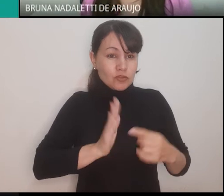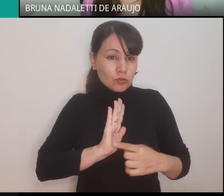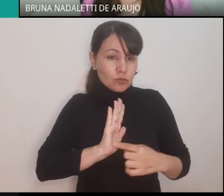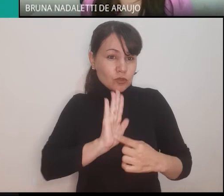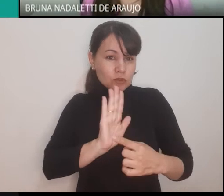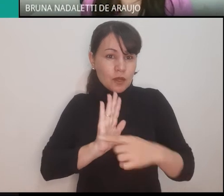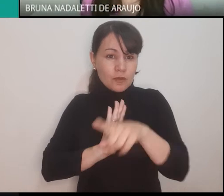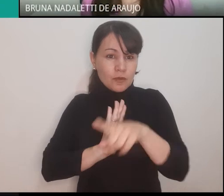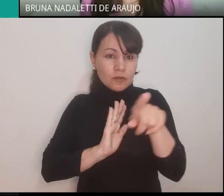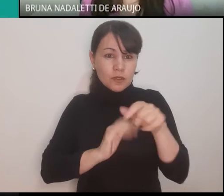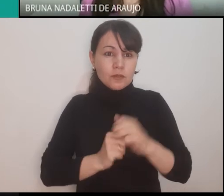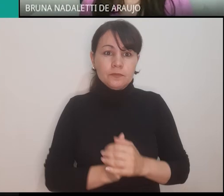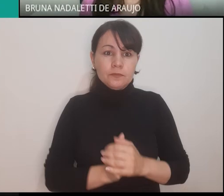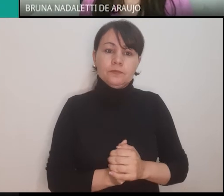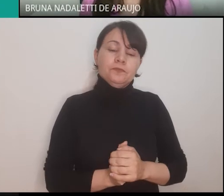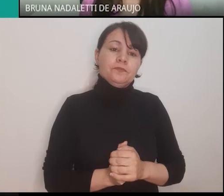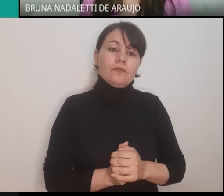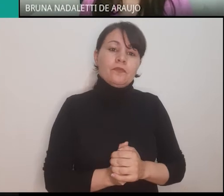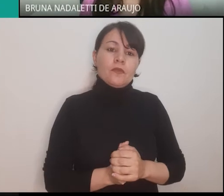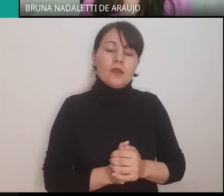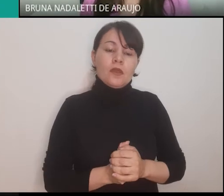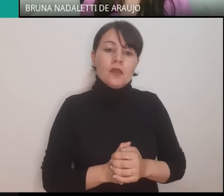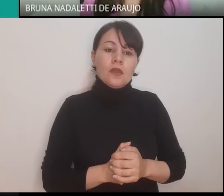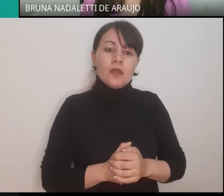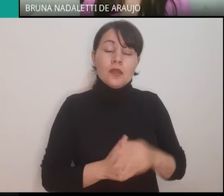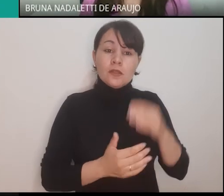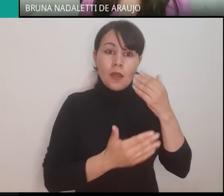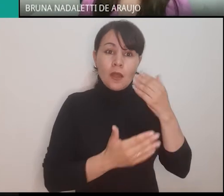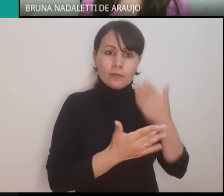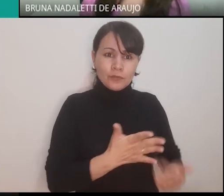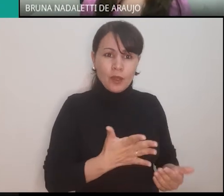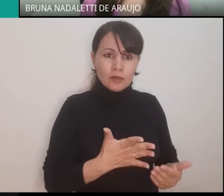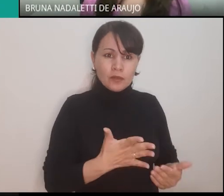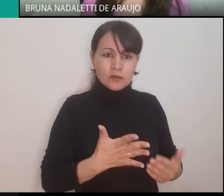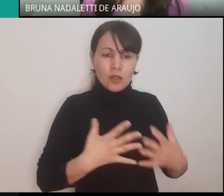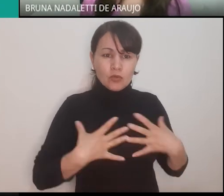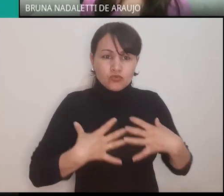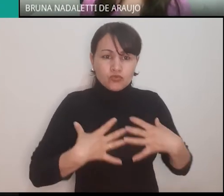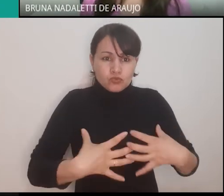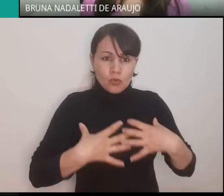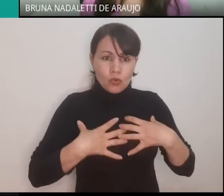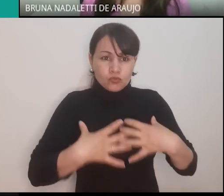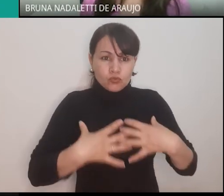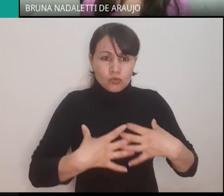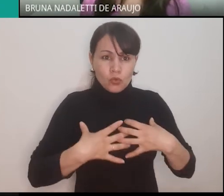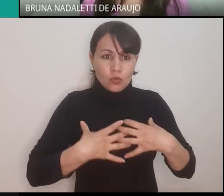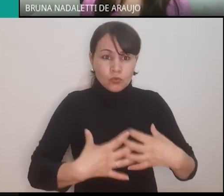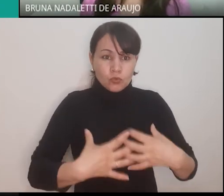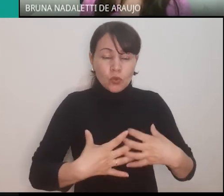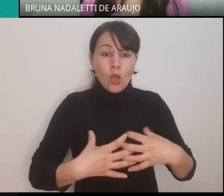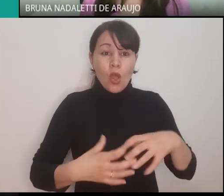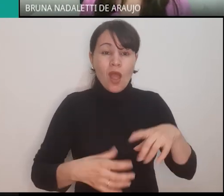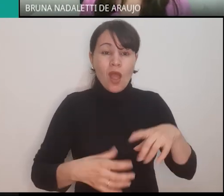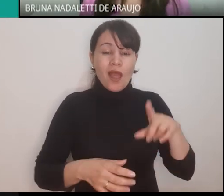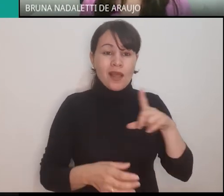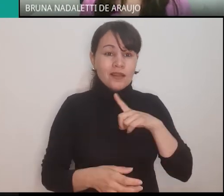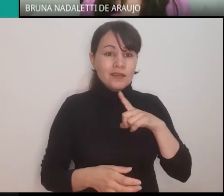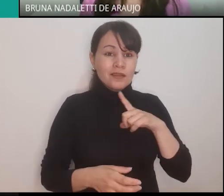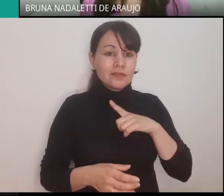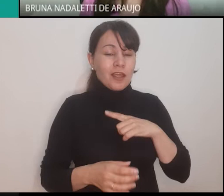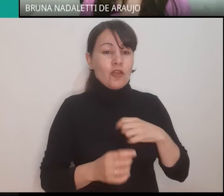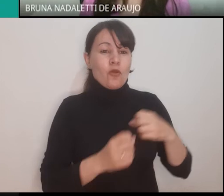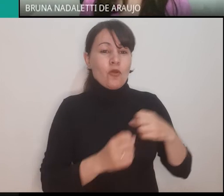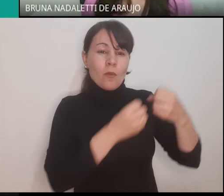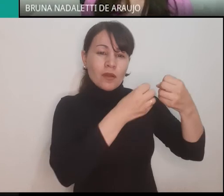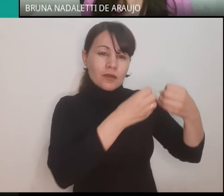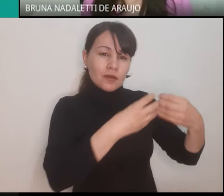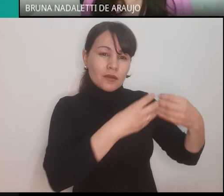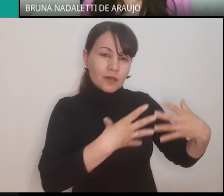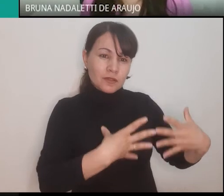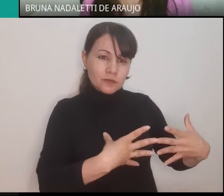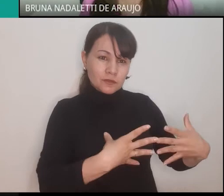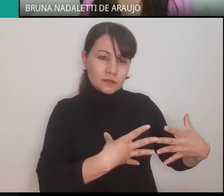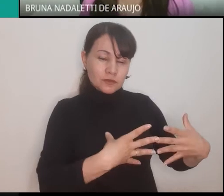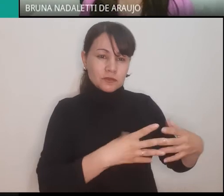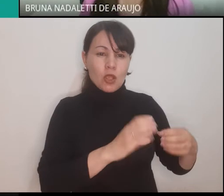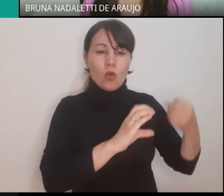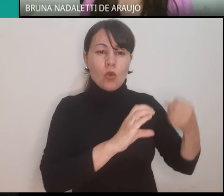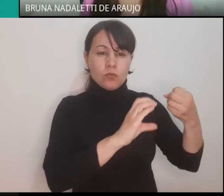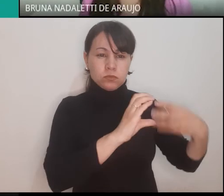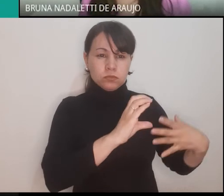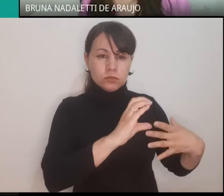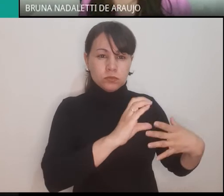vocês. E a insuficiência renal, ela possui uma classificação né, quanto ao seu tempo